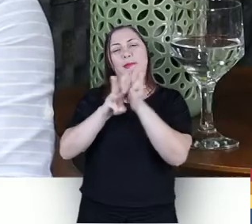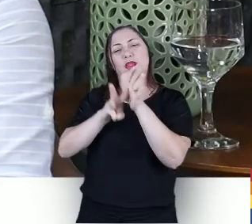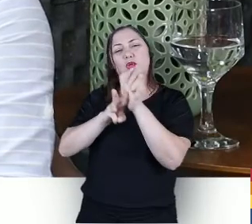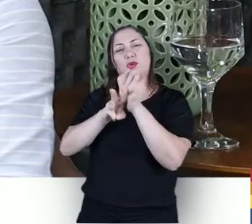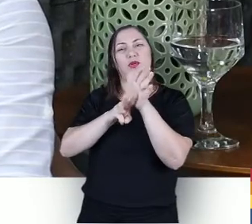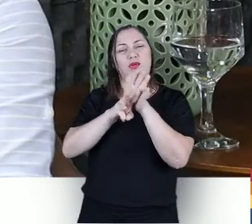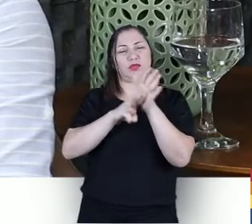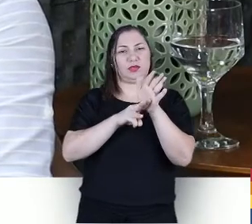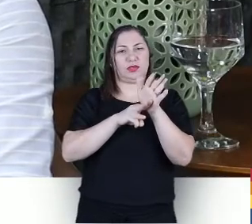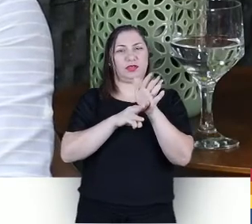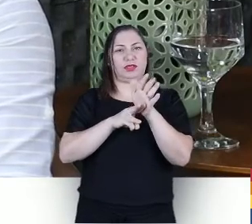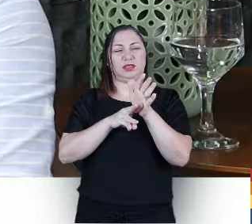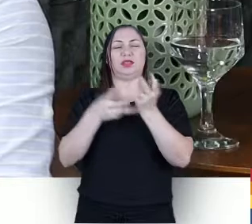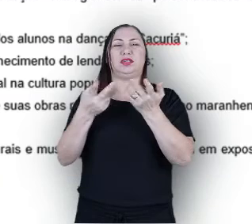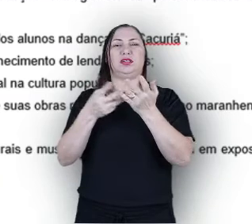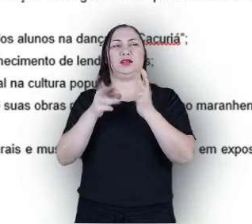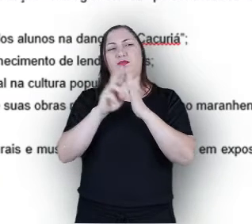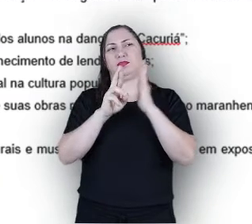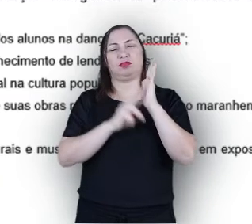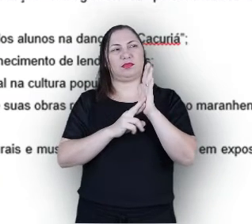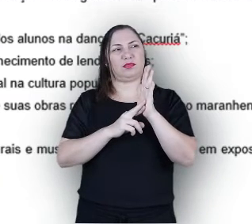Bom, aí tem toda uma